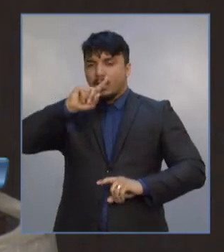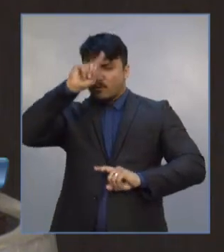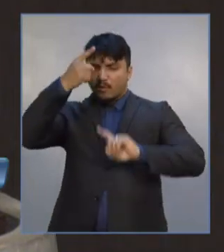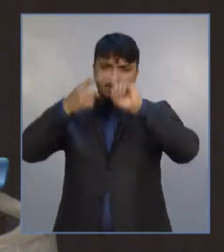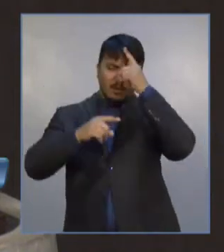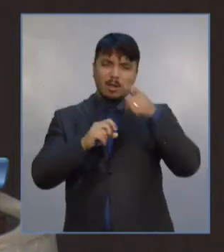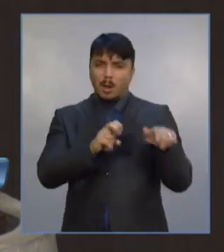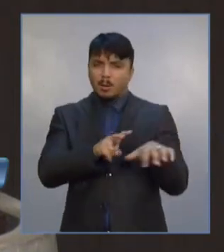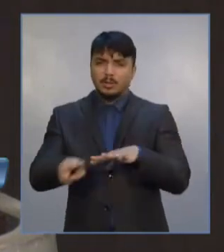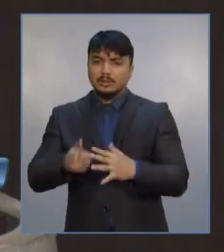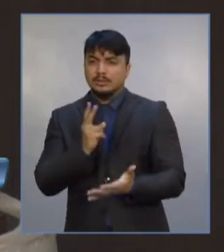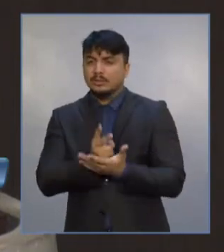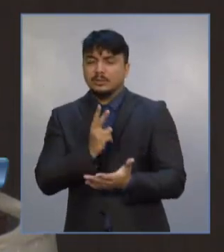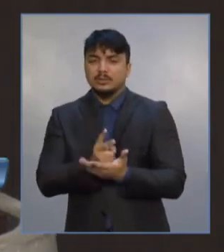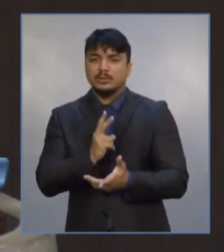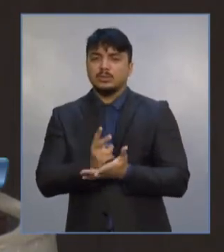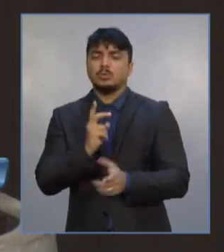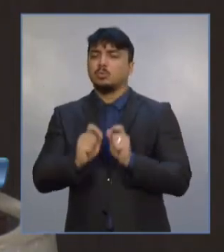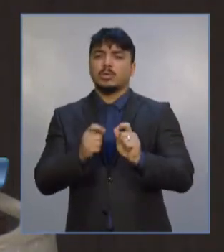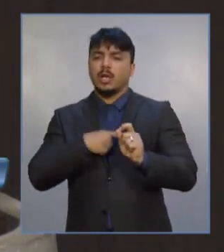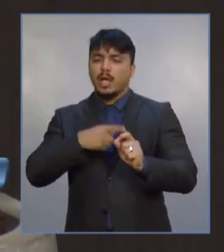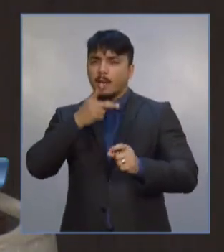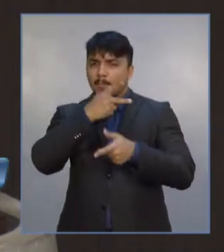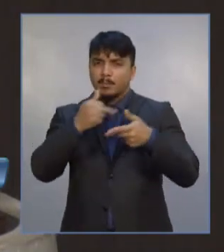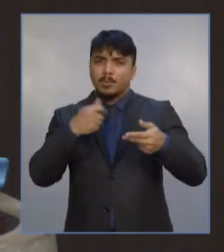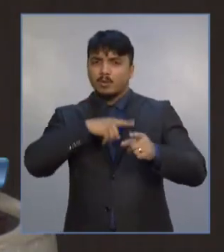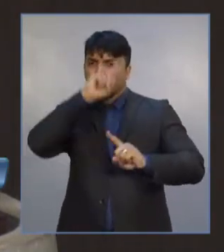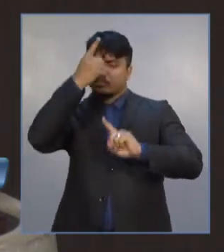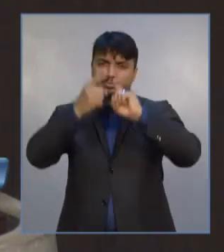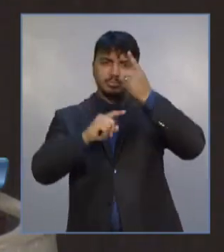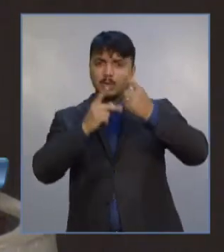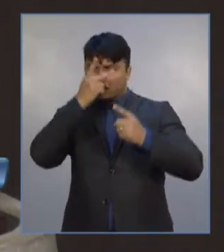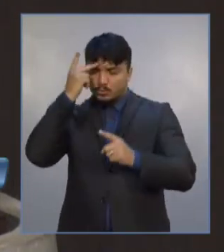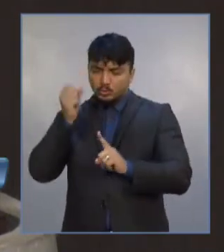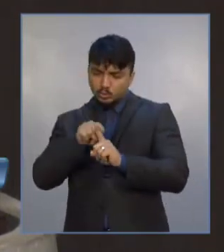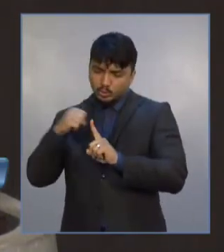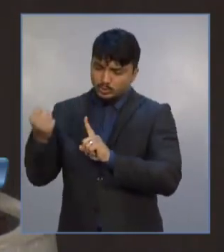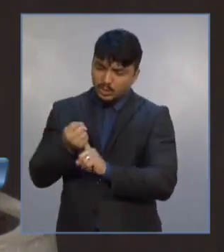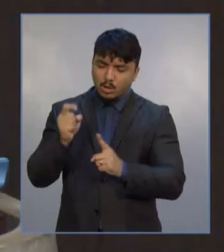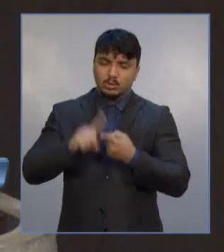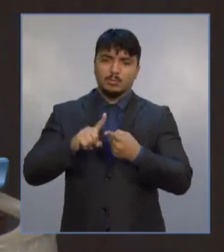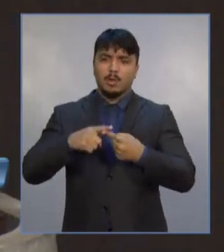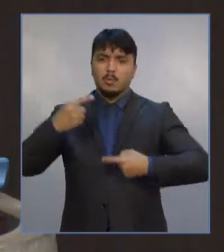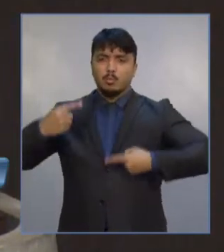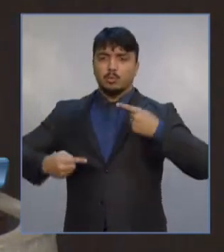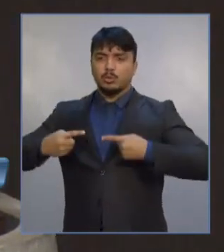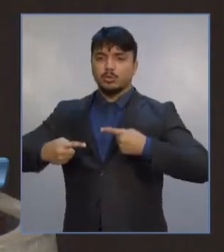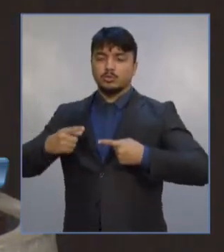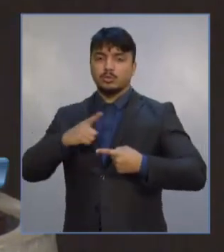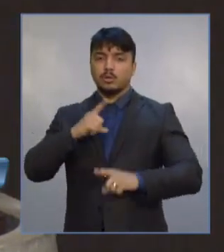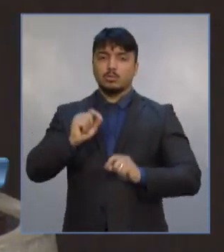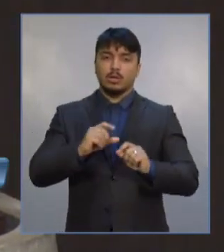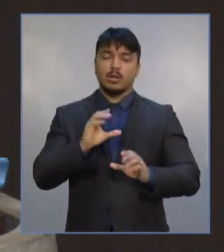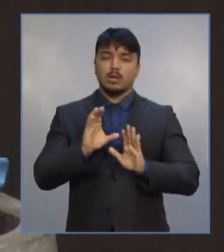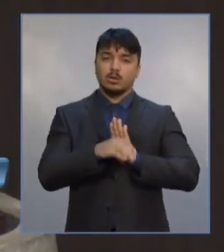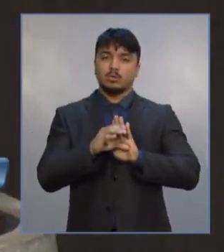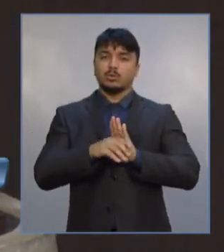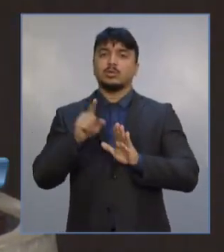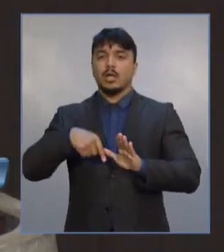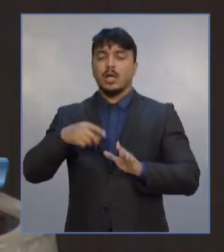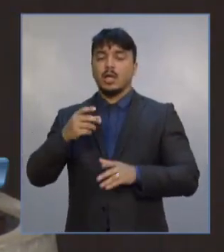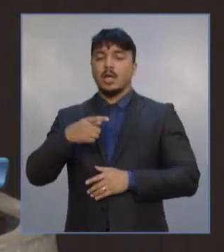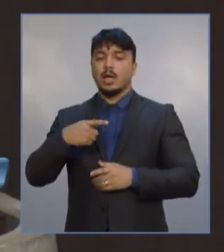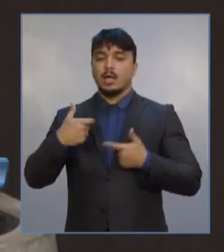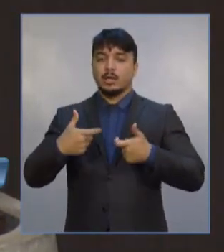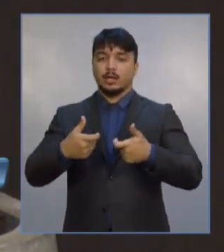toda semana para desviar a atenção dos sujeitos sociais e políticos. Isso se inscreve no conceito de guerra cultural e